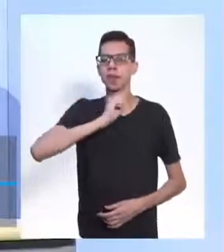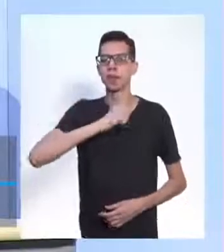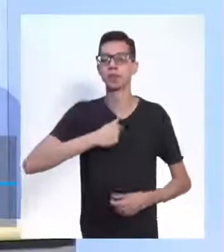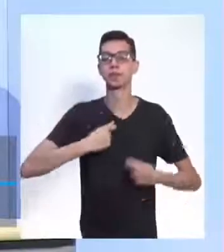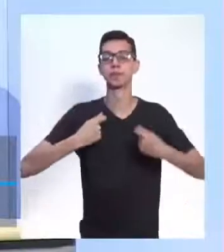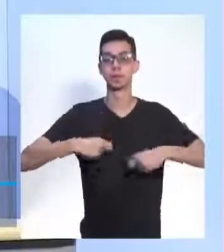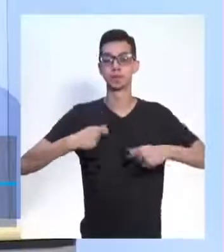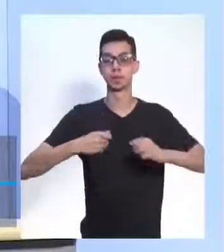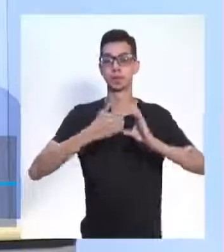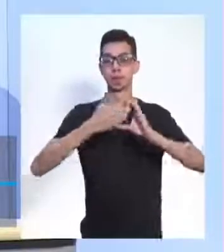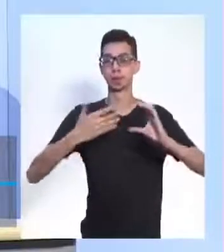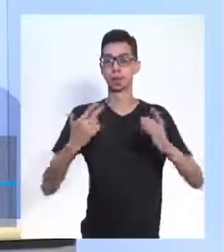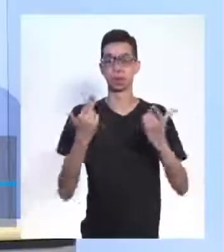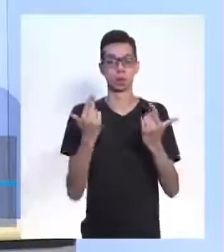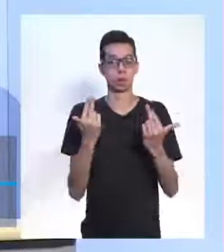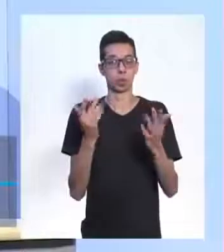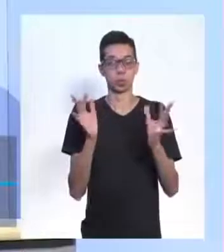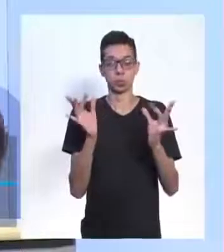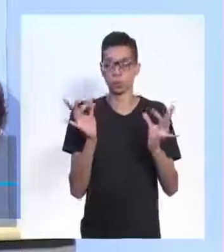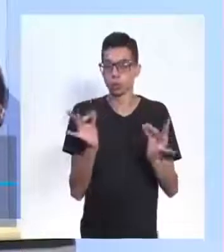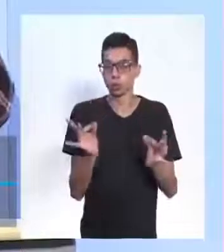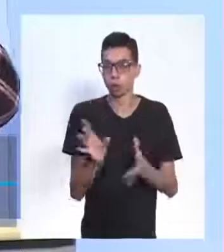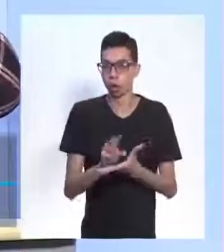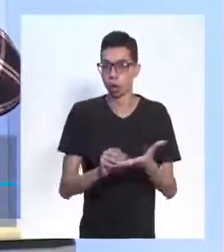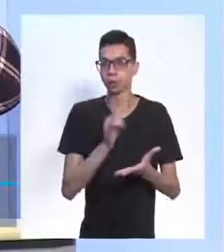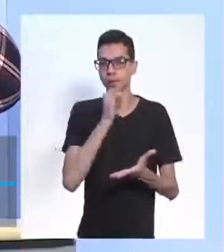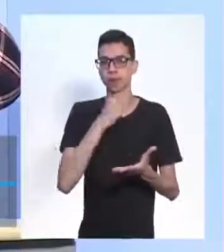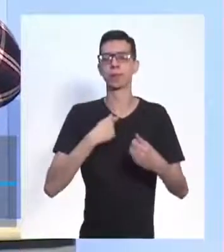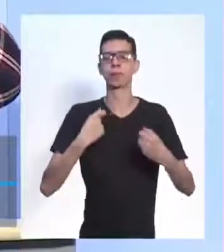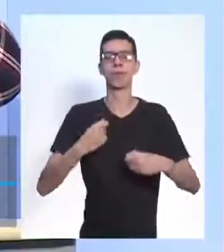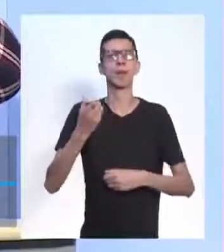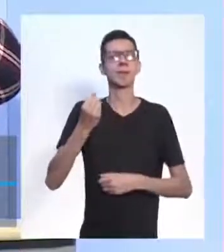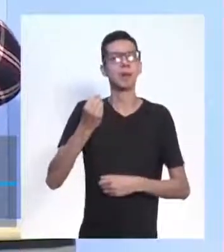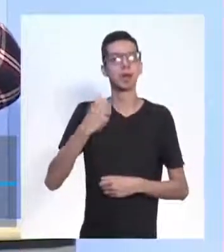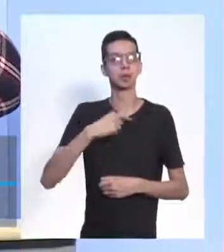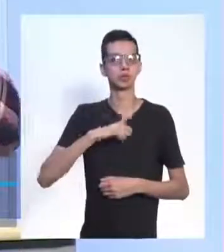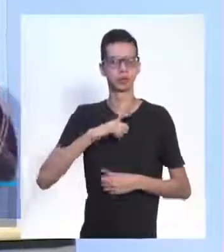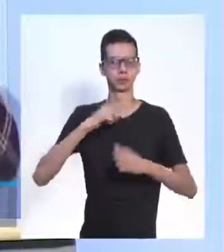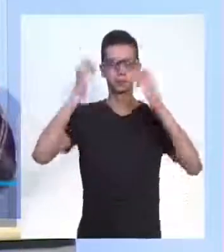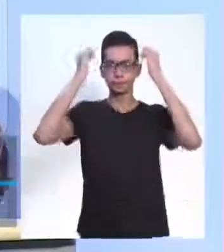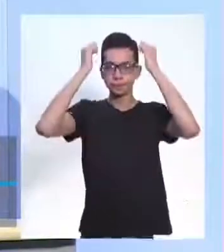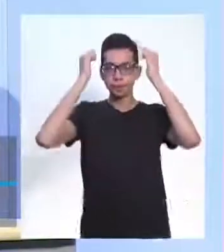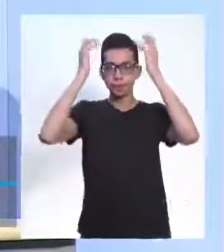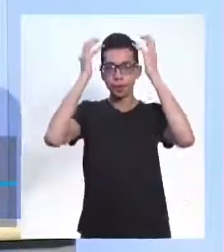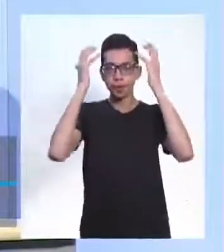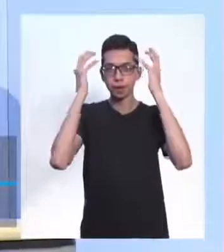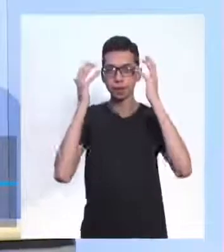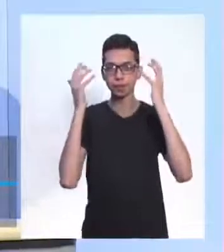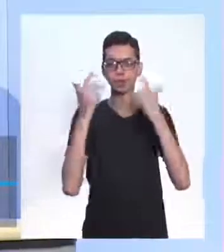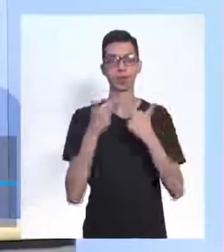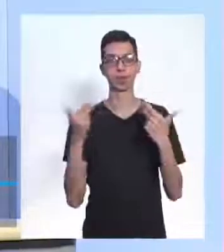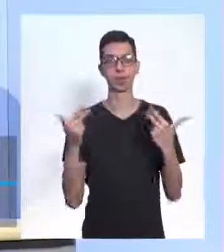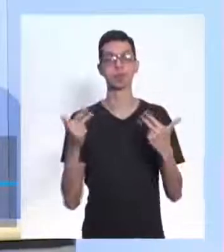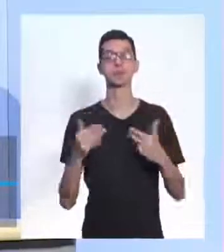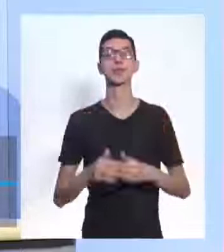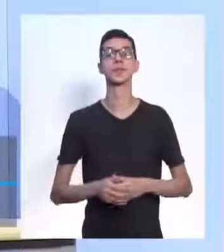uma caracterização, né, nesse sentido. Então, uma peruquinha branca, né, cabelinhos branquinhos aqui, né?